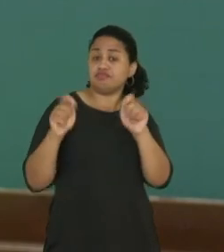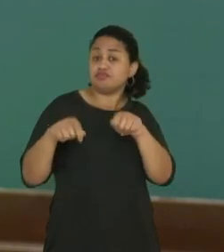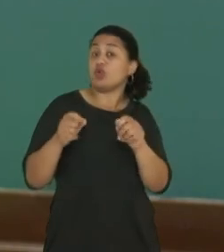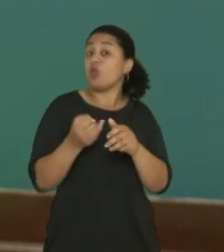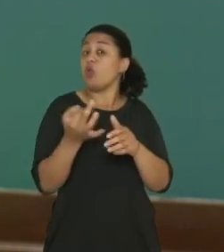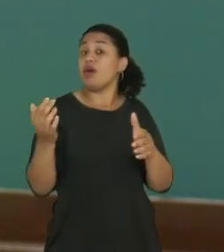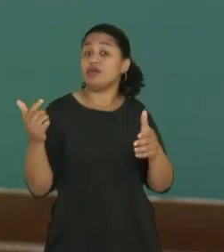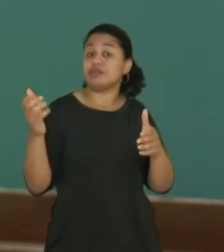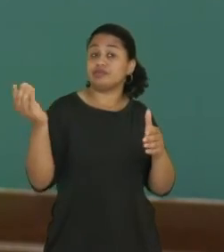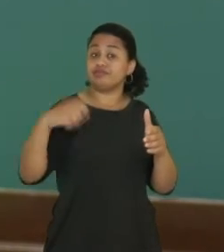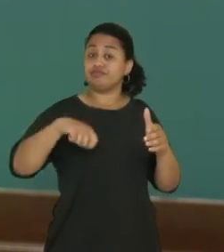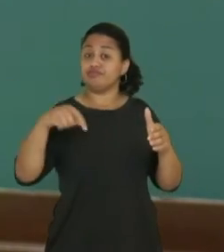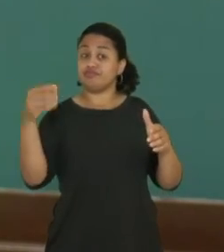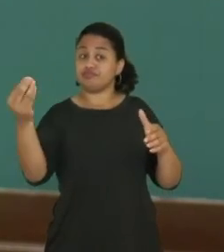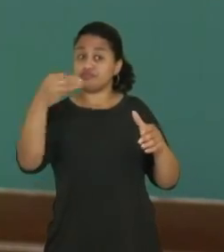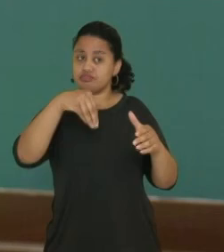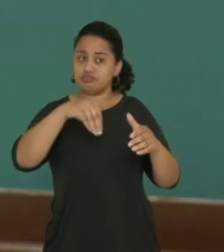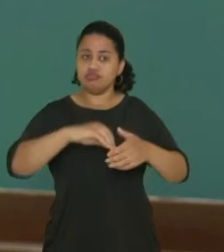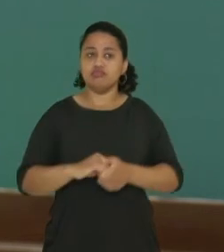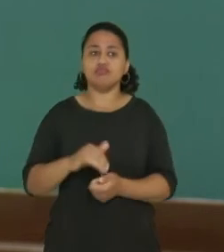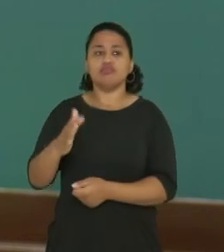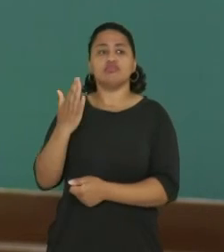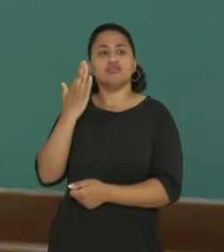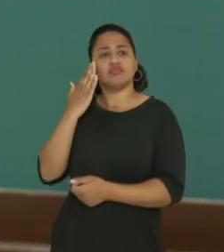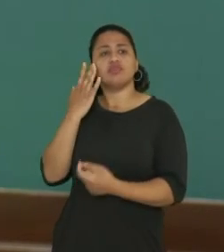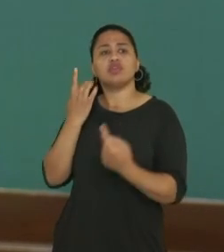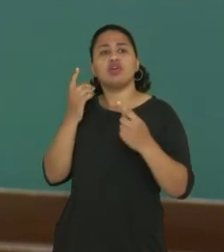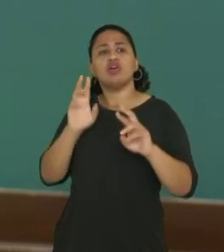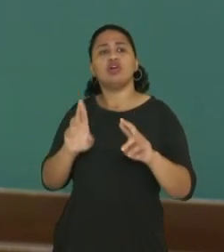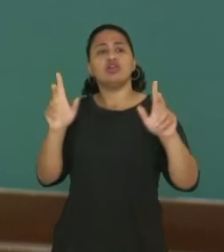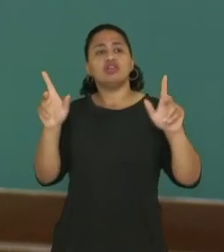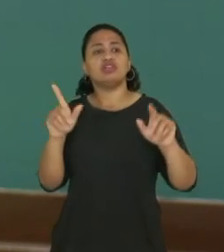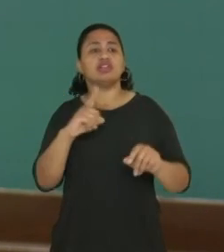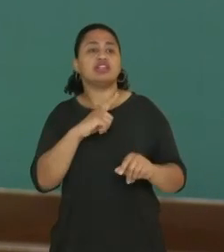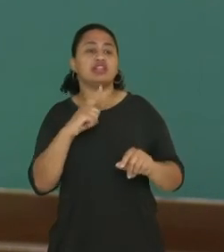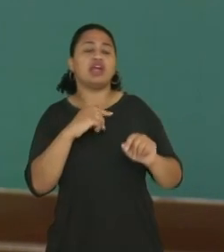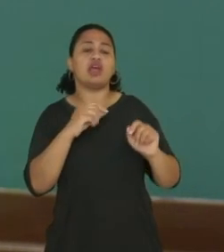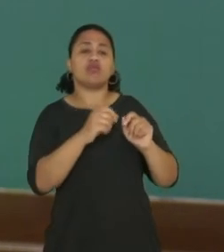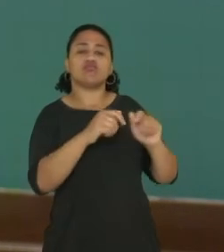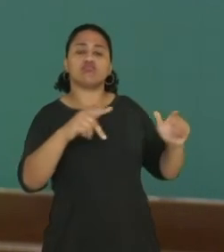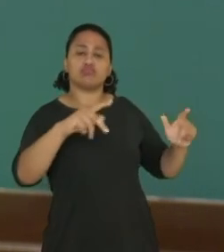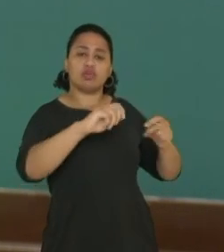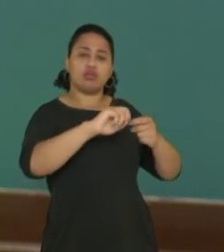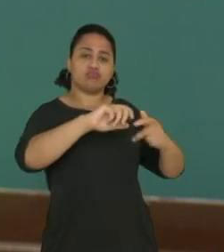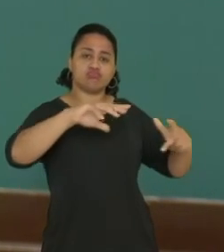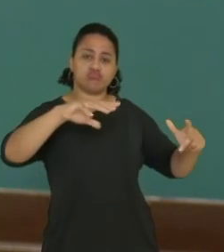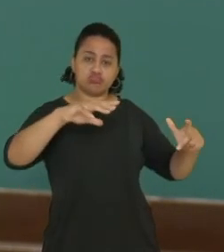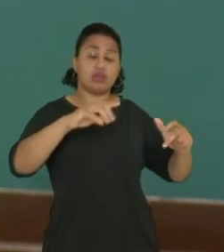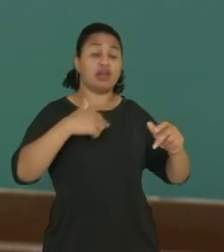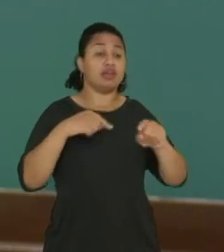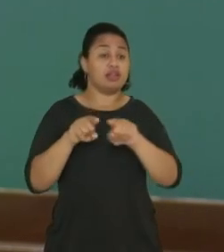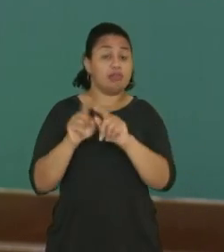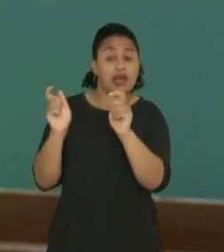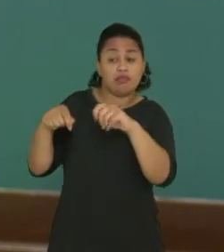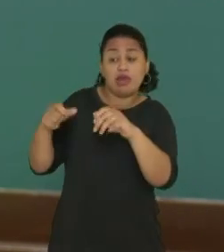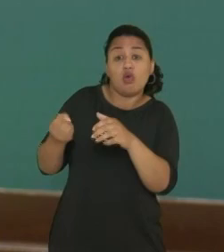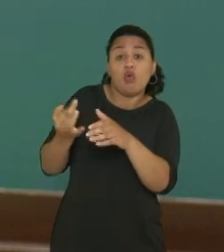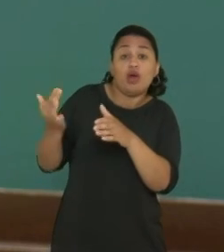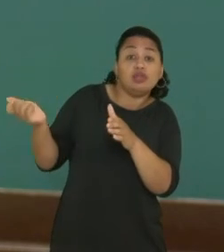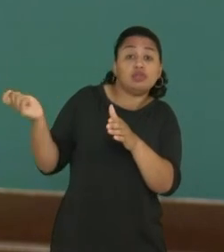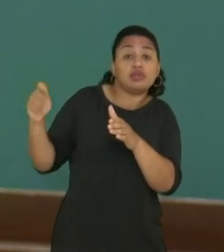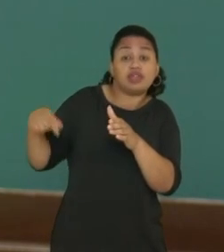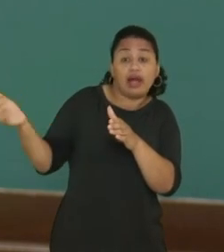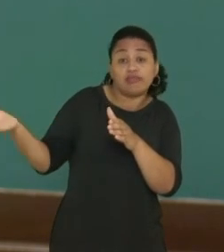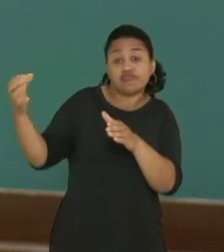aqui, você sabe diferenciar, né, a diferença ali entre volume e capacidade? Será que elas têm